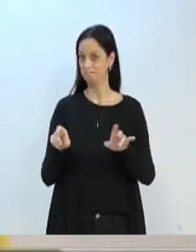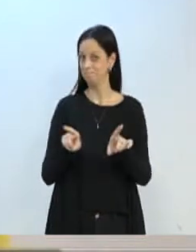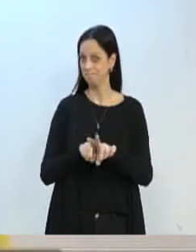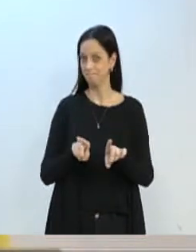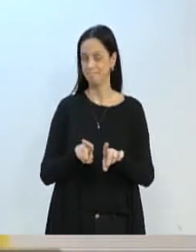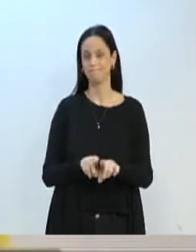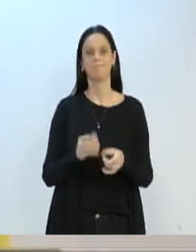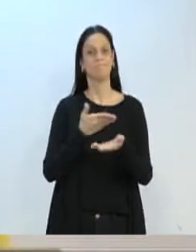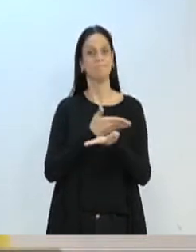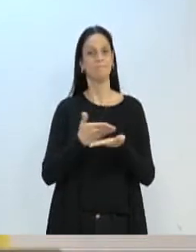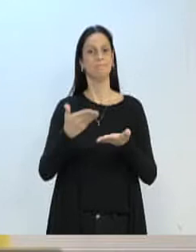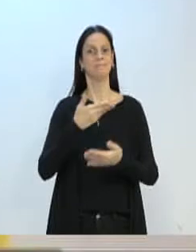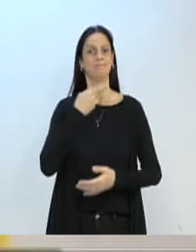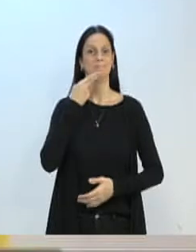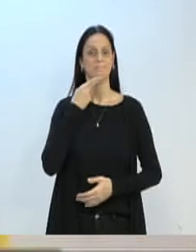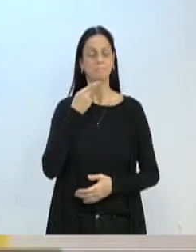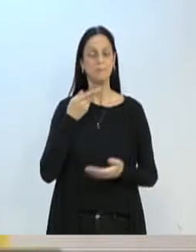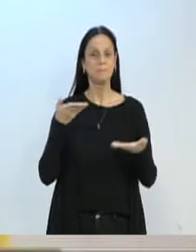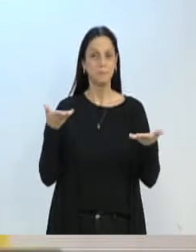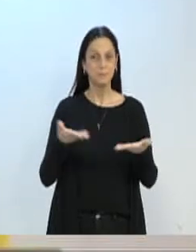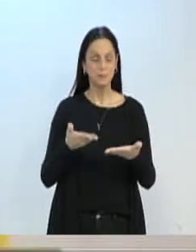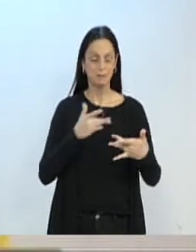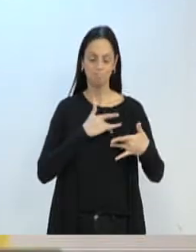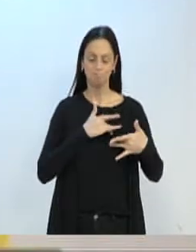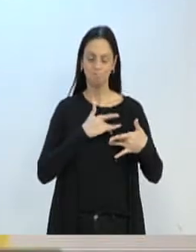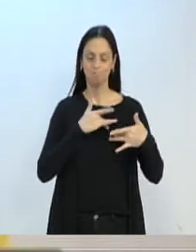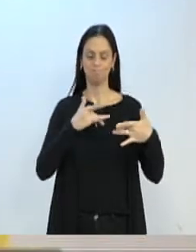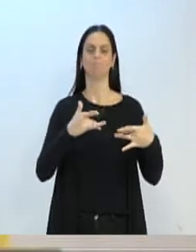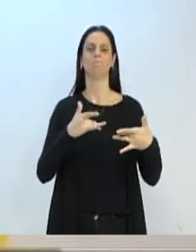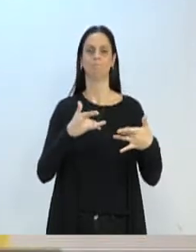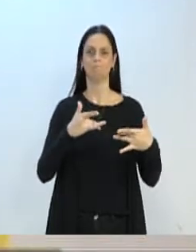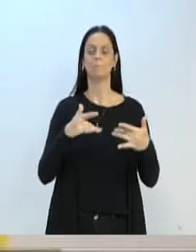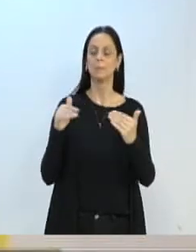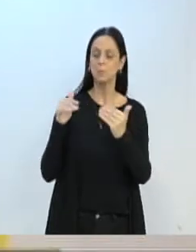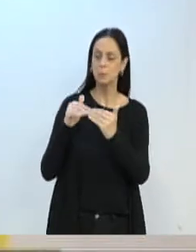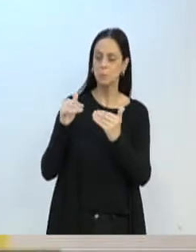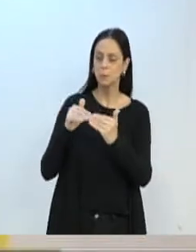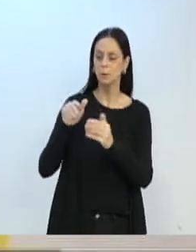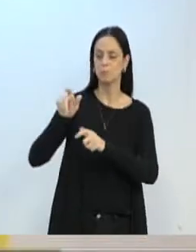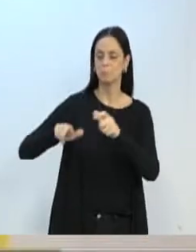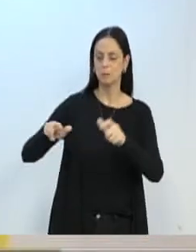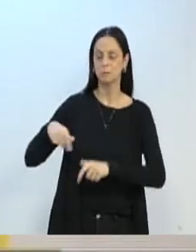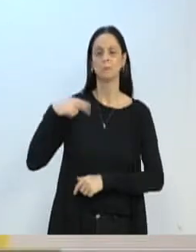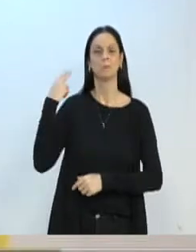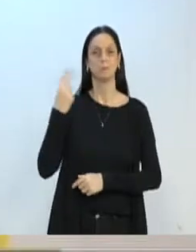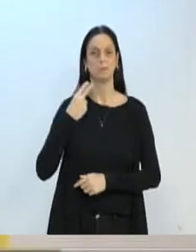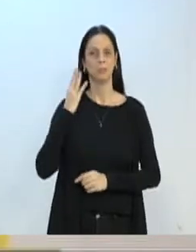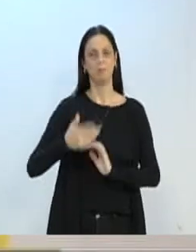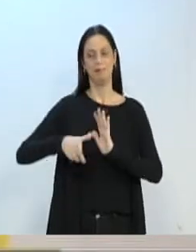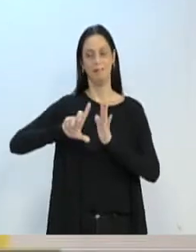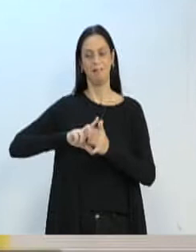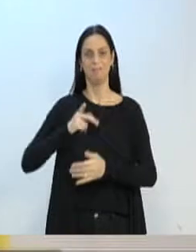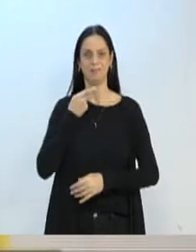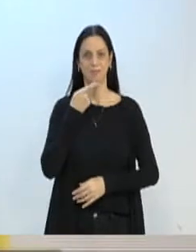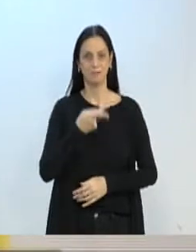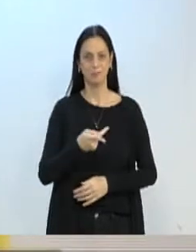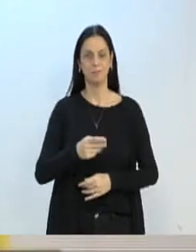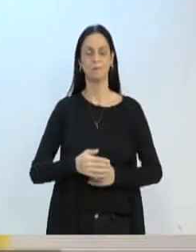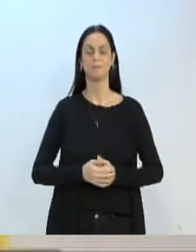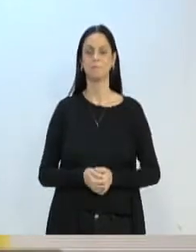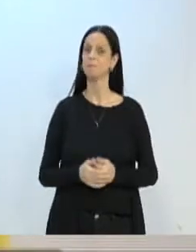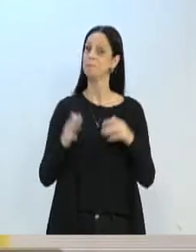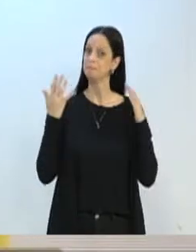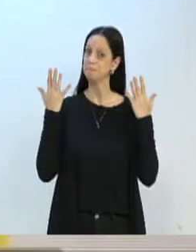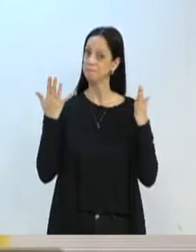quero começar a minha fala hoje já sendo solidário com a fala de alguns vereadores que me antecederam e